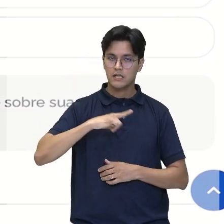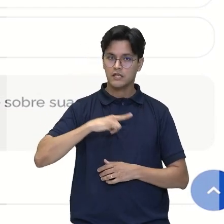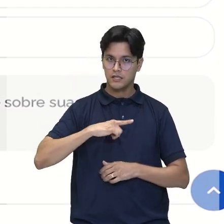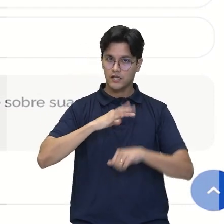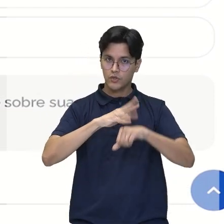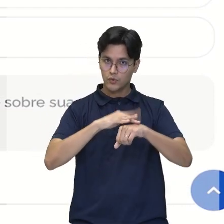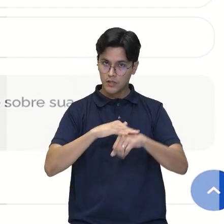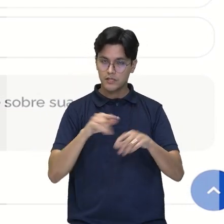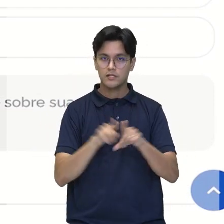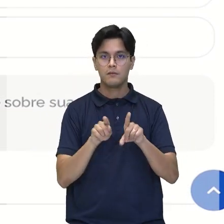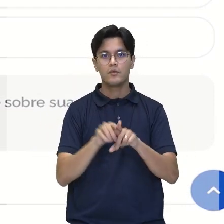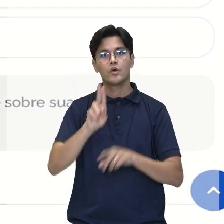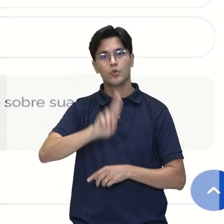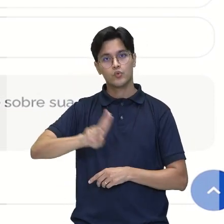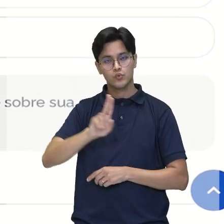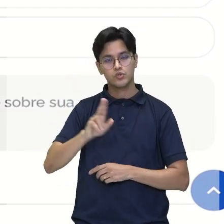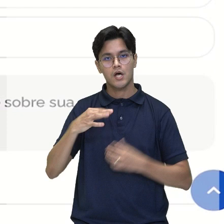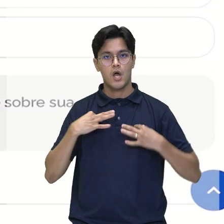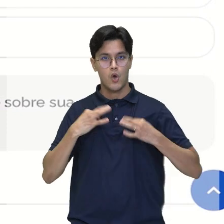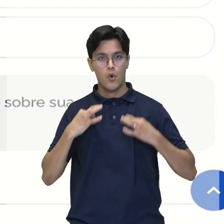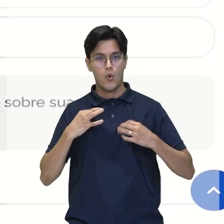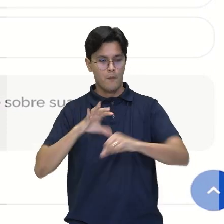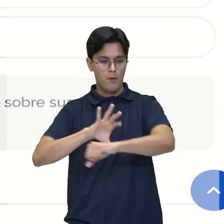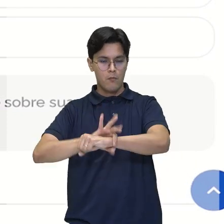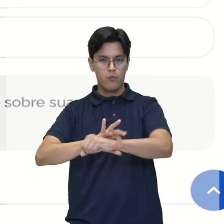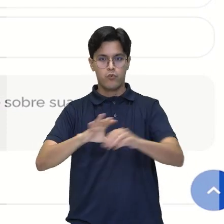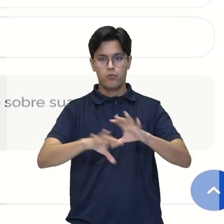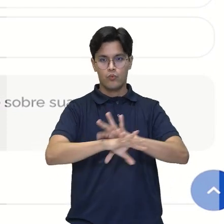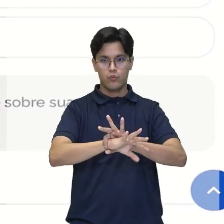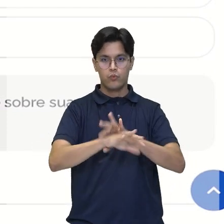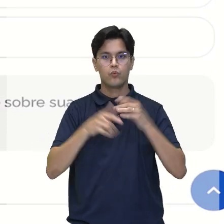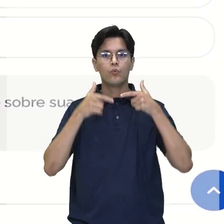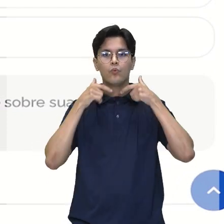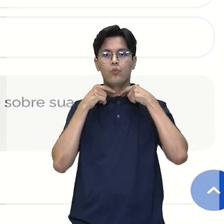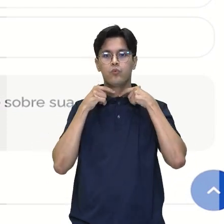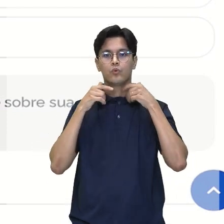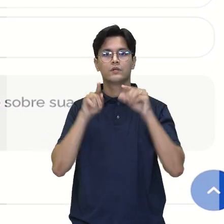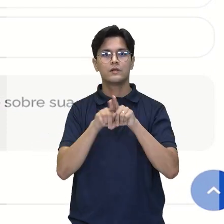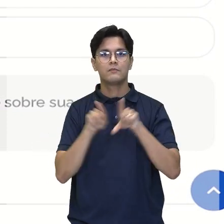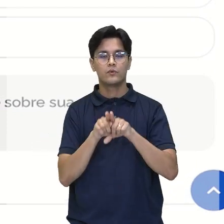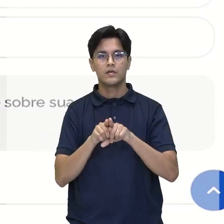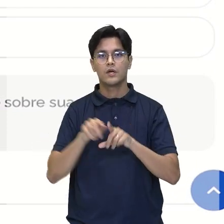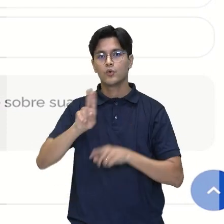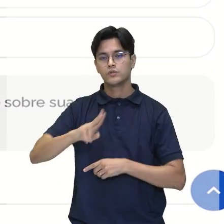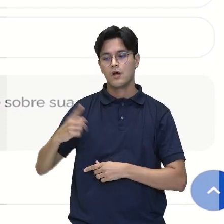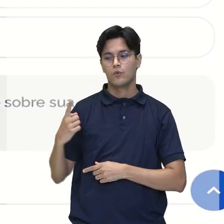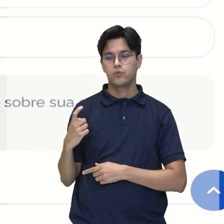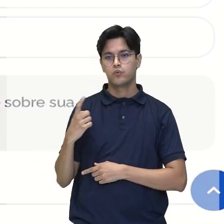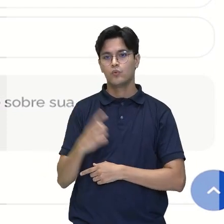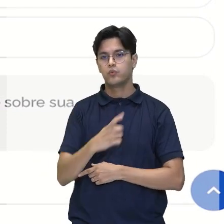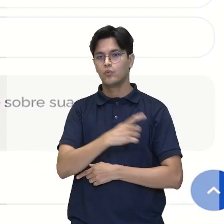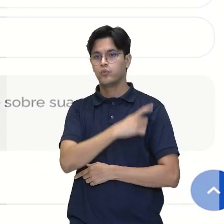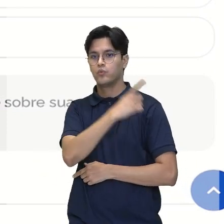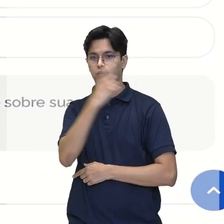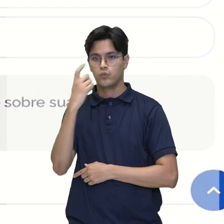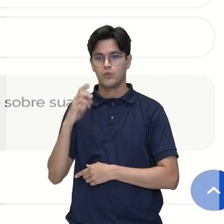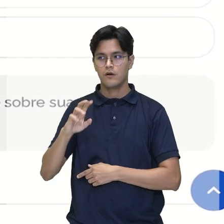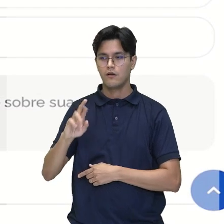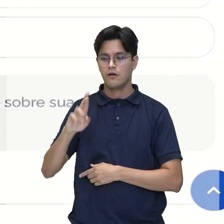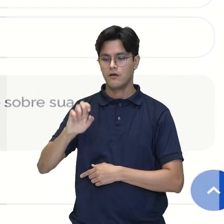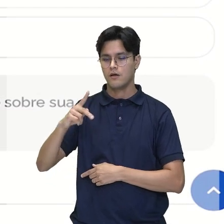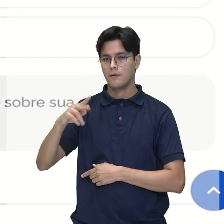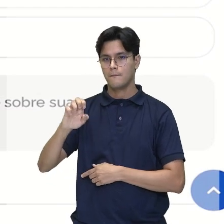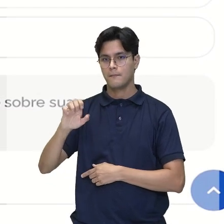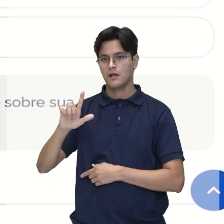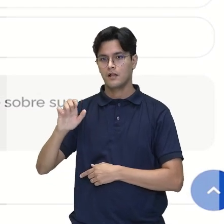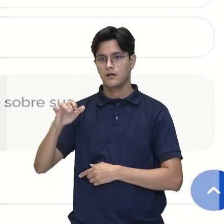maior parte do corpo e aplicar o repelente nas áreas expostas, né, da pele, limpeza de terrenos e de locais de criação